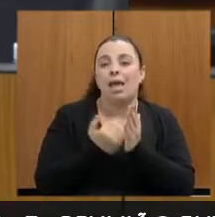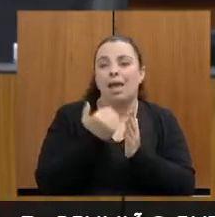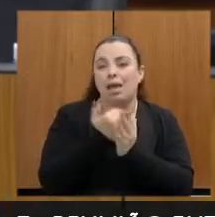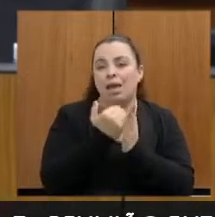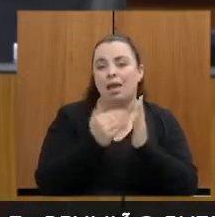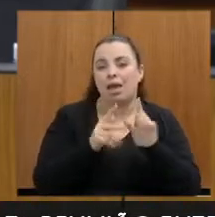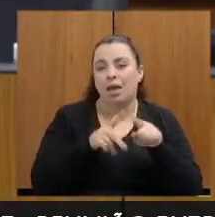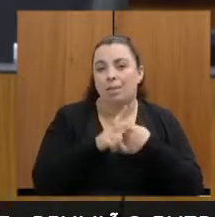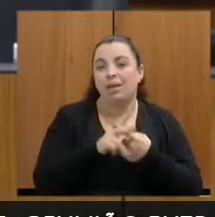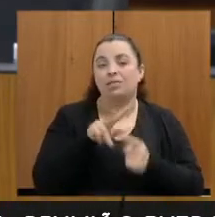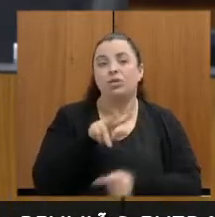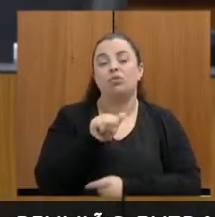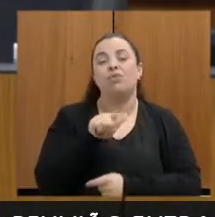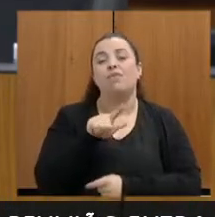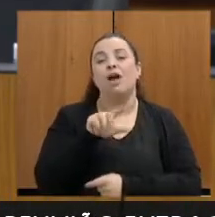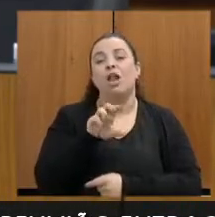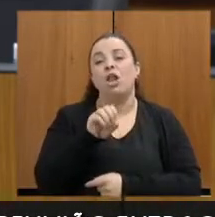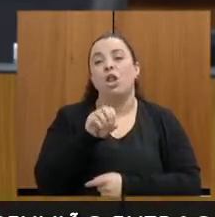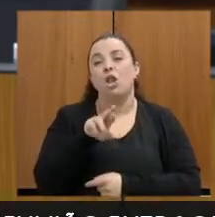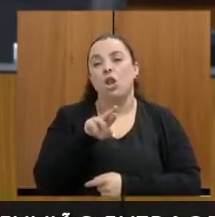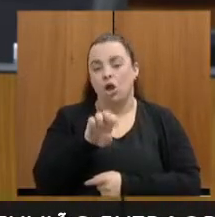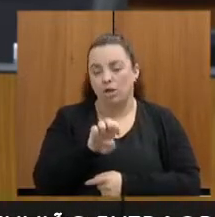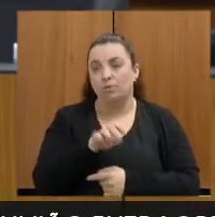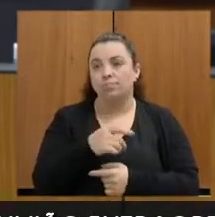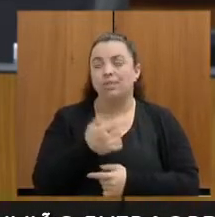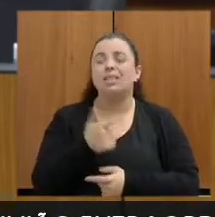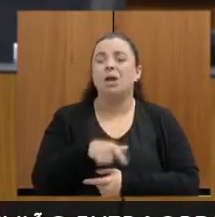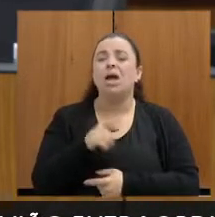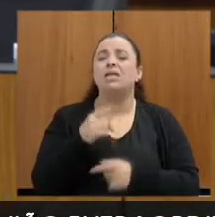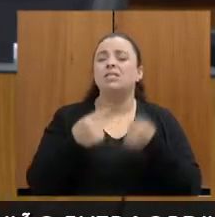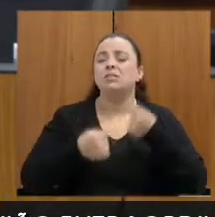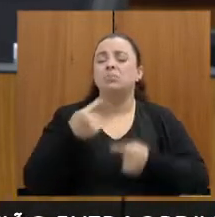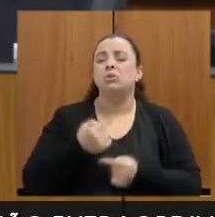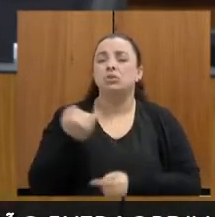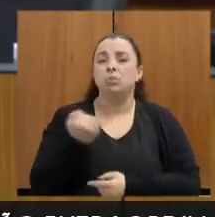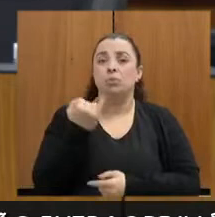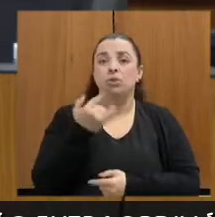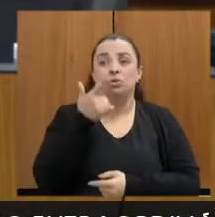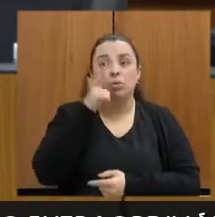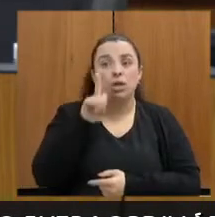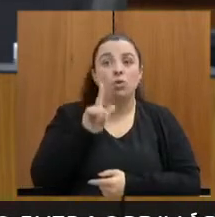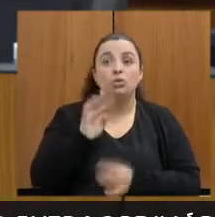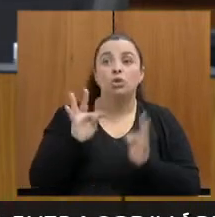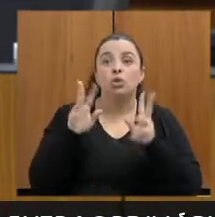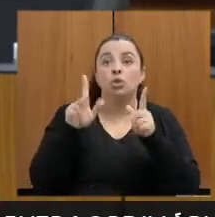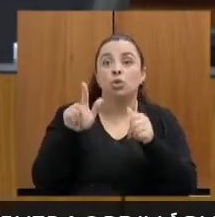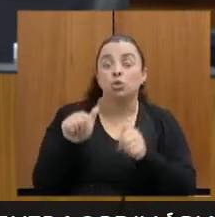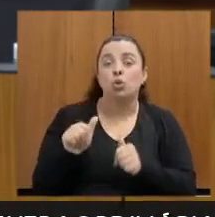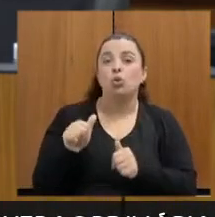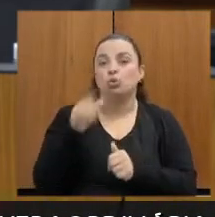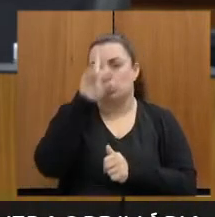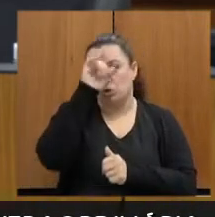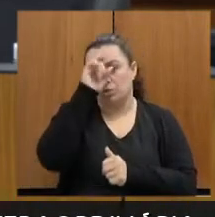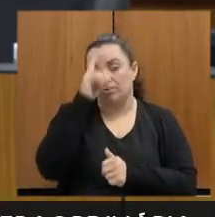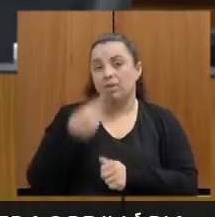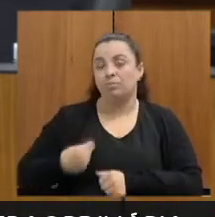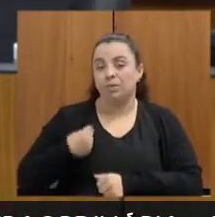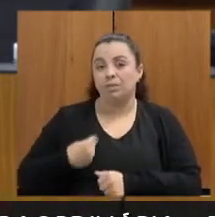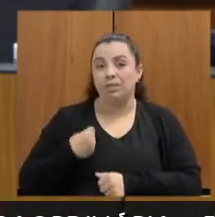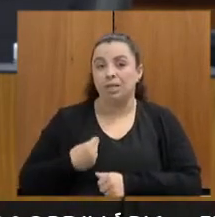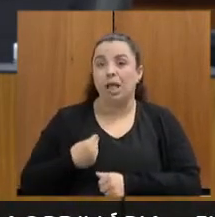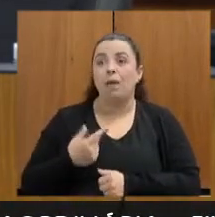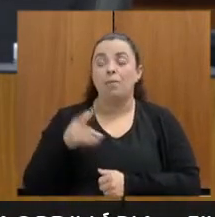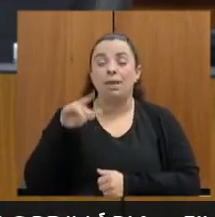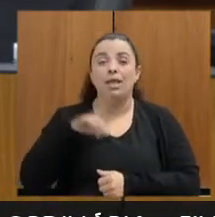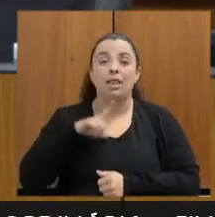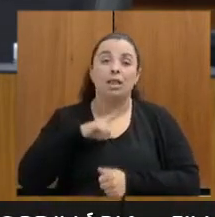quer criar essas políticas é que possa pegar todos os hospitais para que eles consigam dessa forma numa tabela